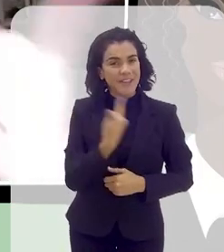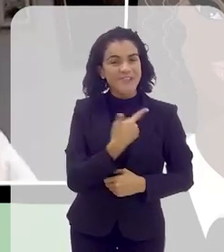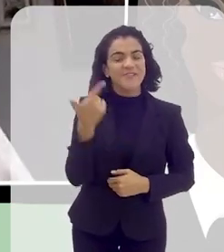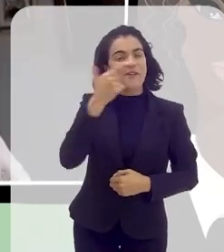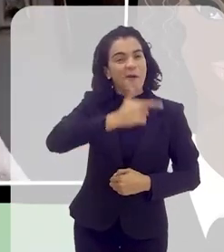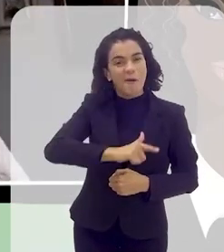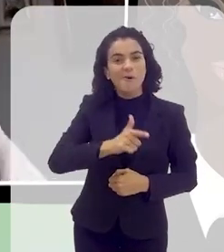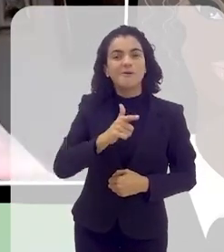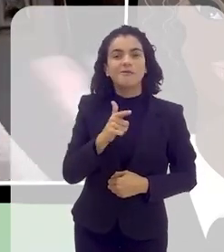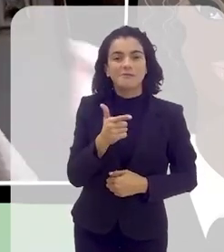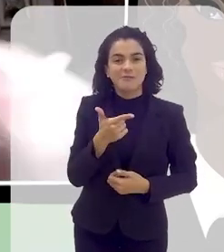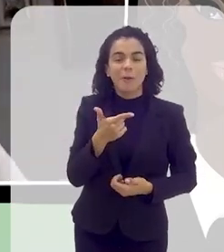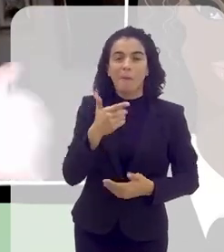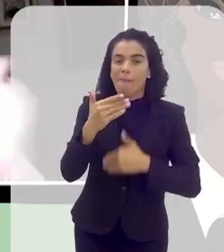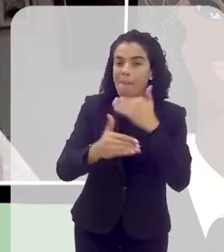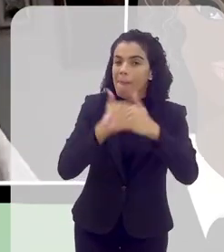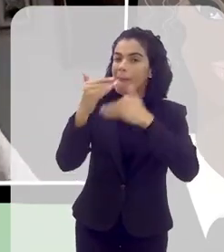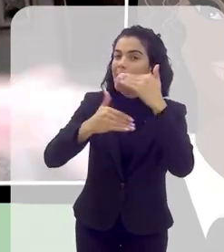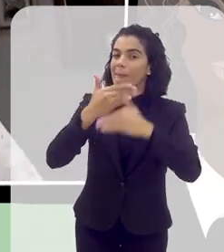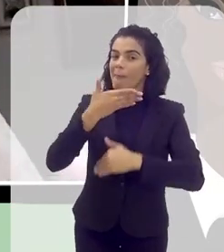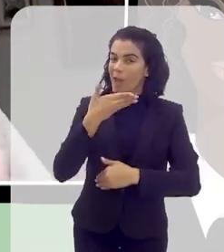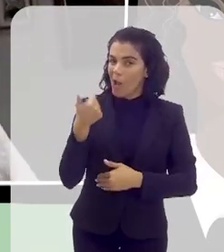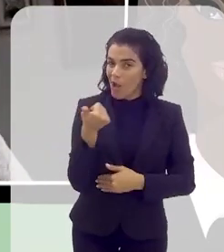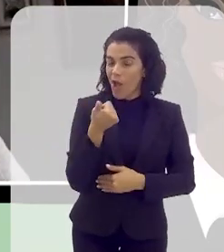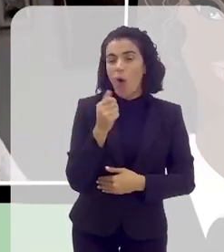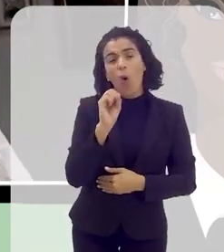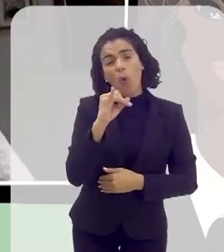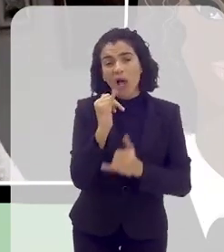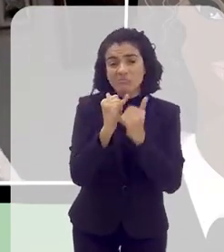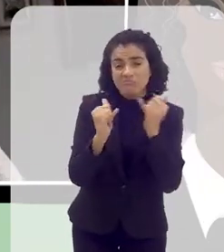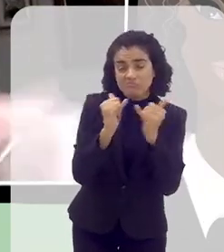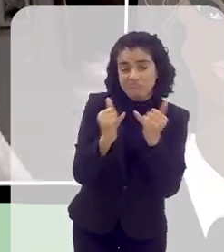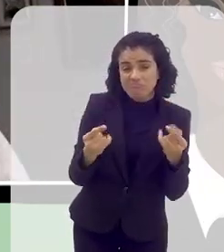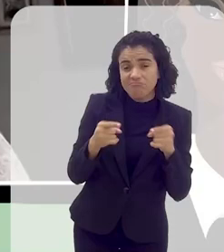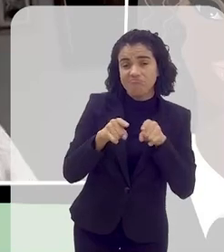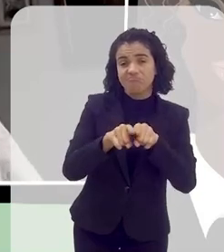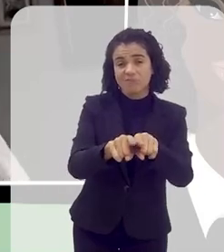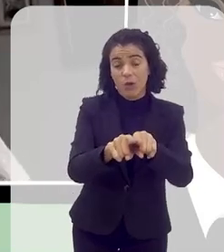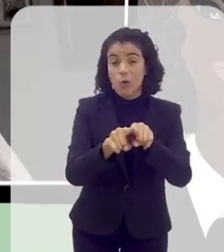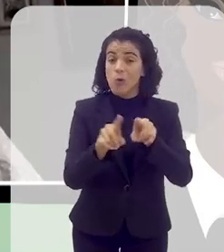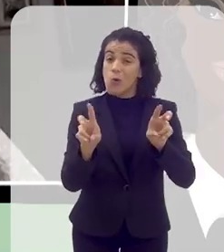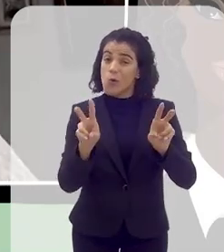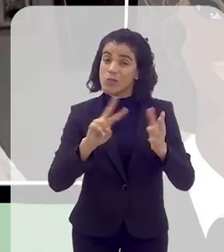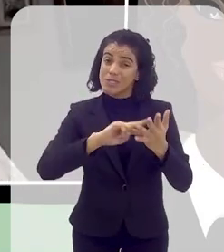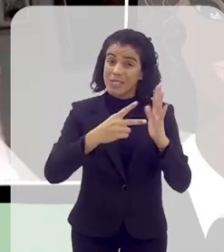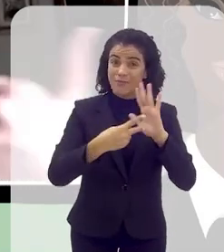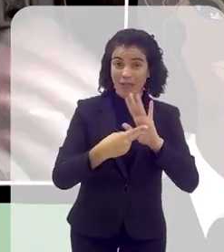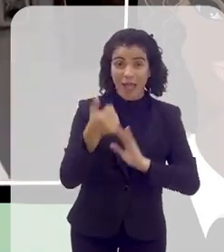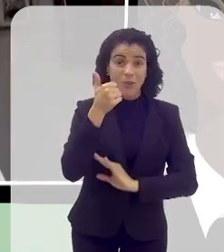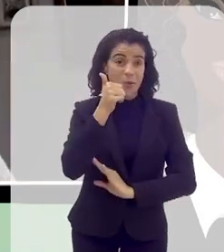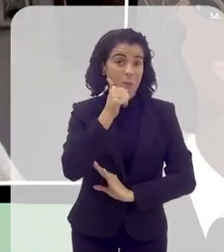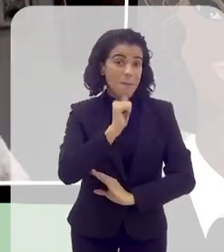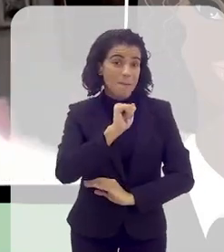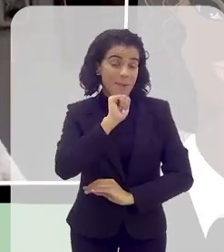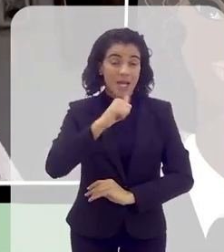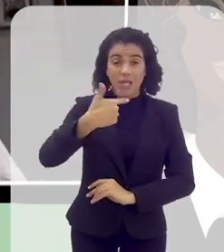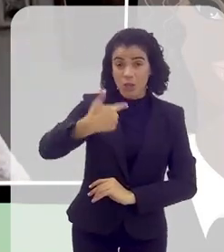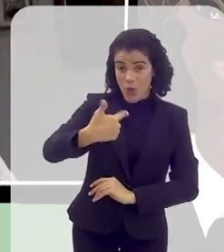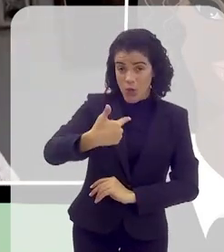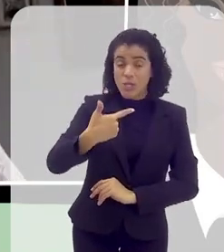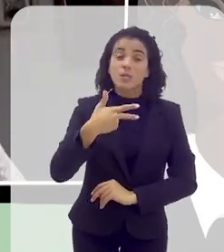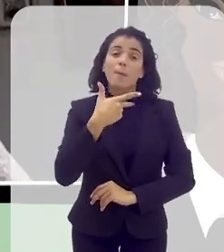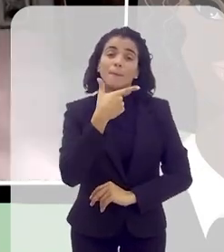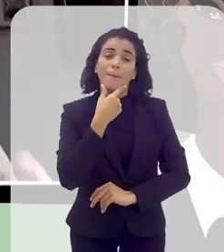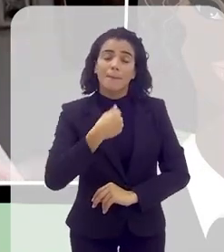a gente conseguiu melhorar ou quase equiparar o sentido da madrasta do que era do padrasto